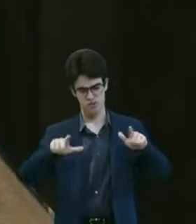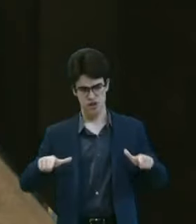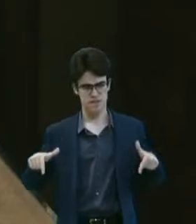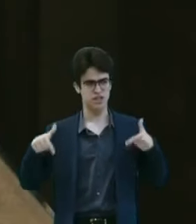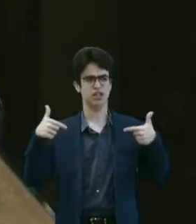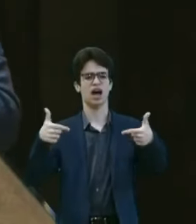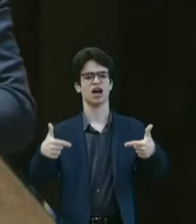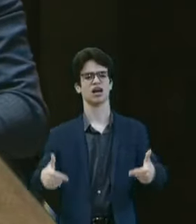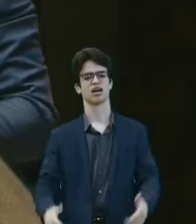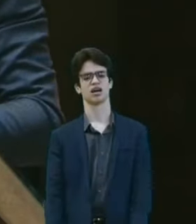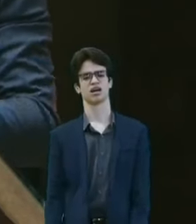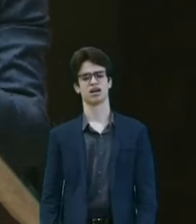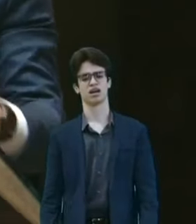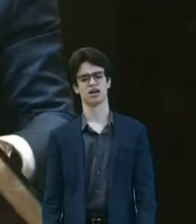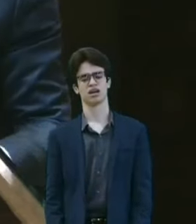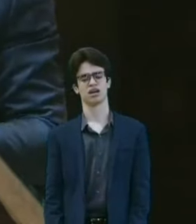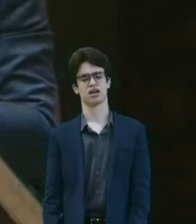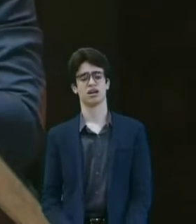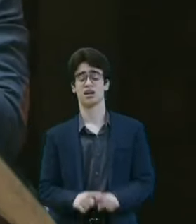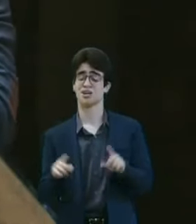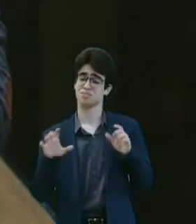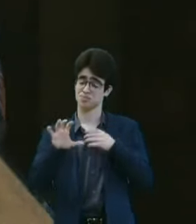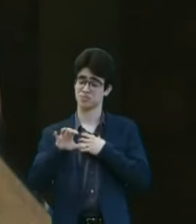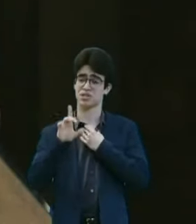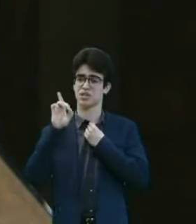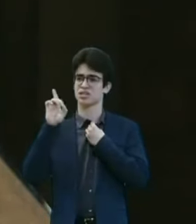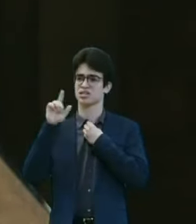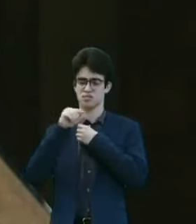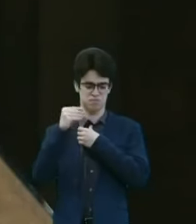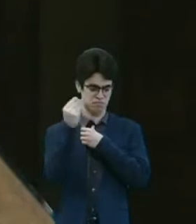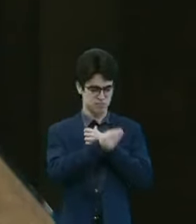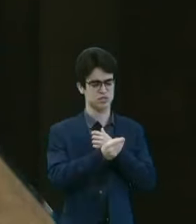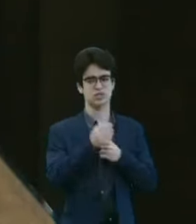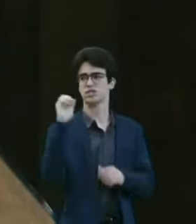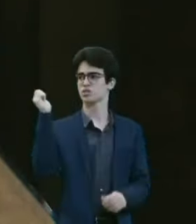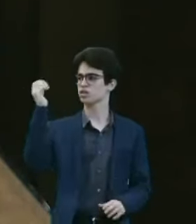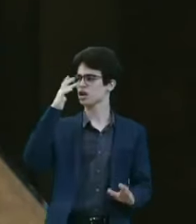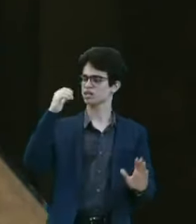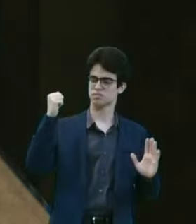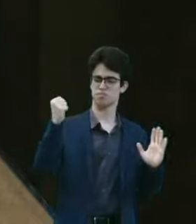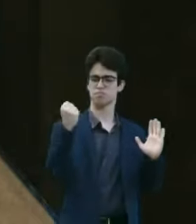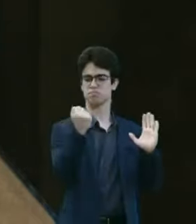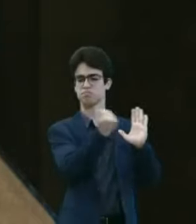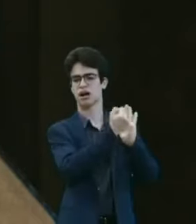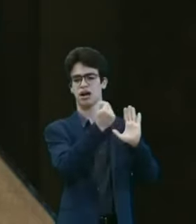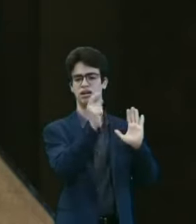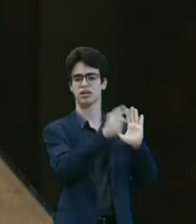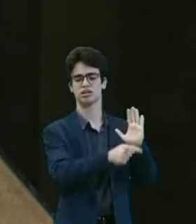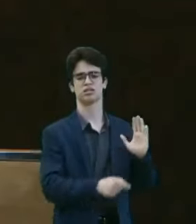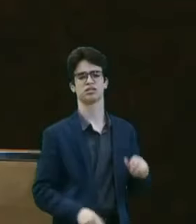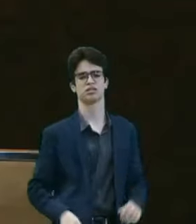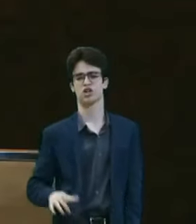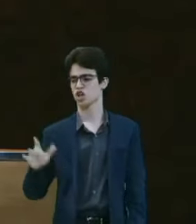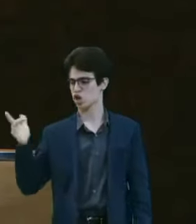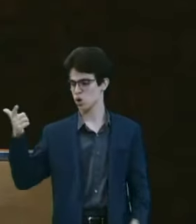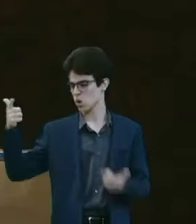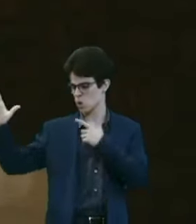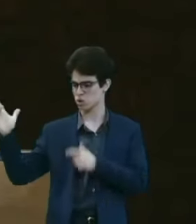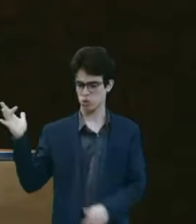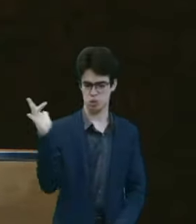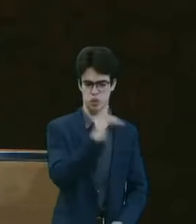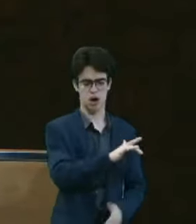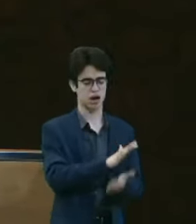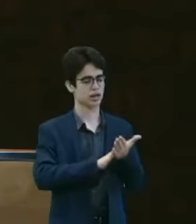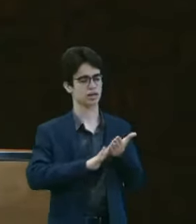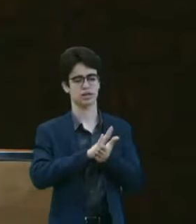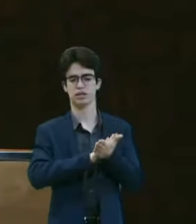Enfrenta. Mesmo assim, Deus vai lá e põe uma marca da graça. Ninguém vai tocar em você.